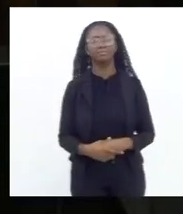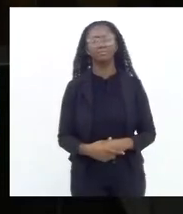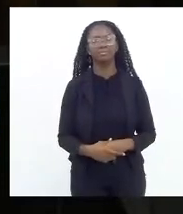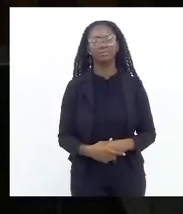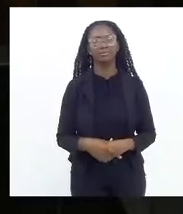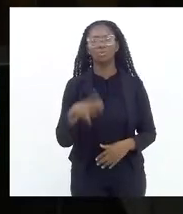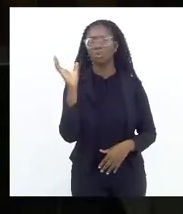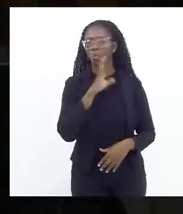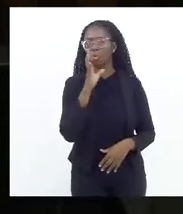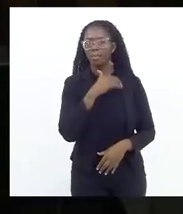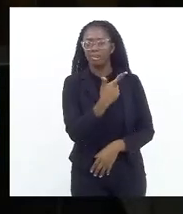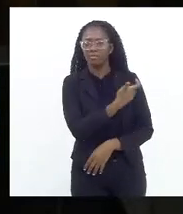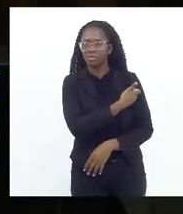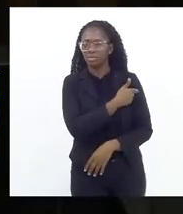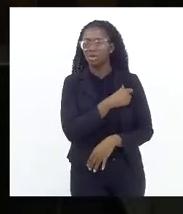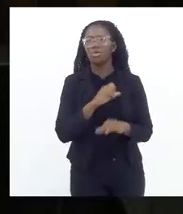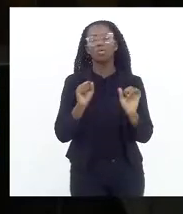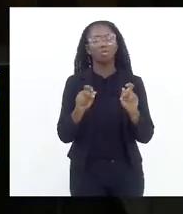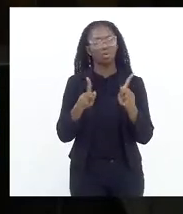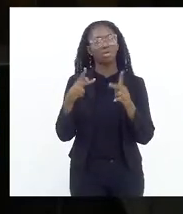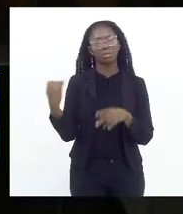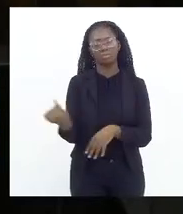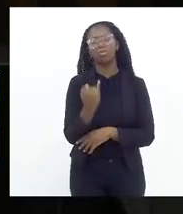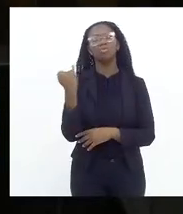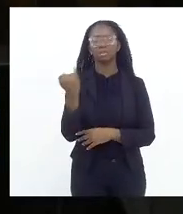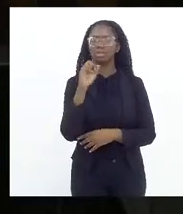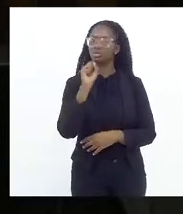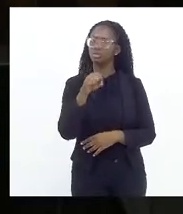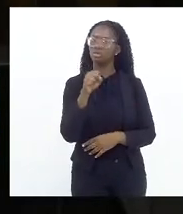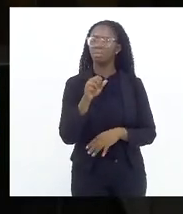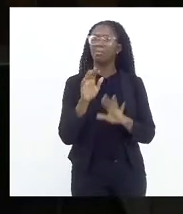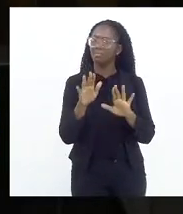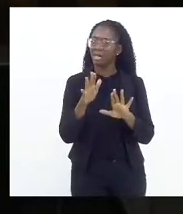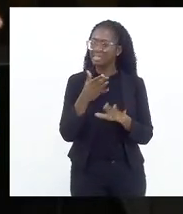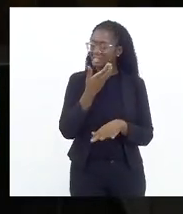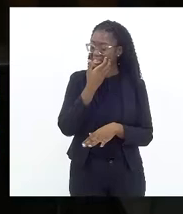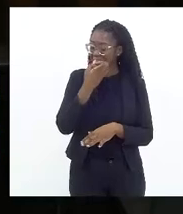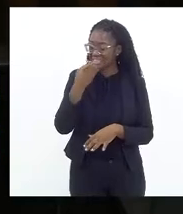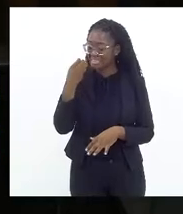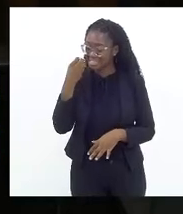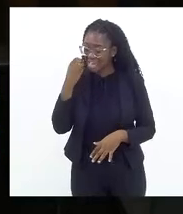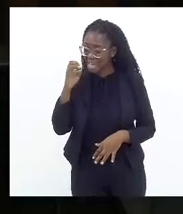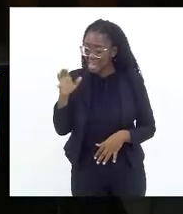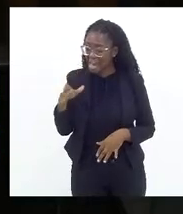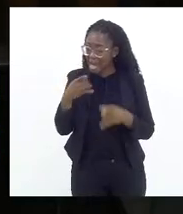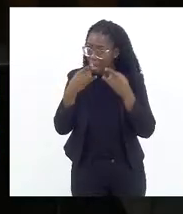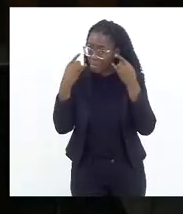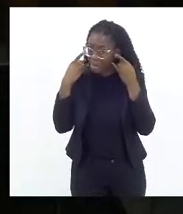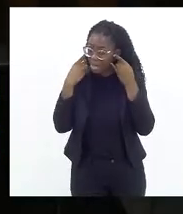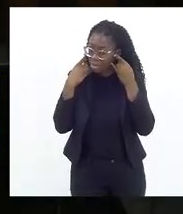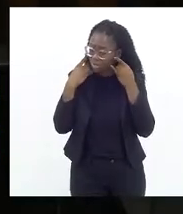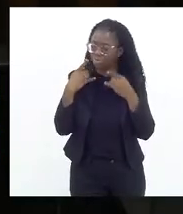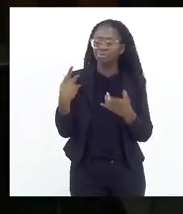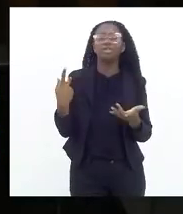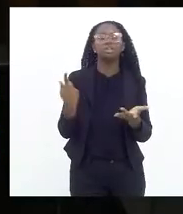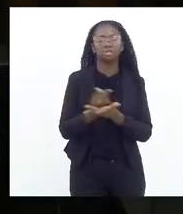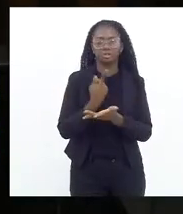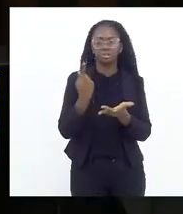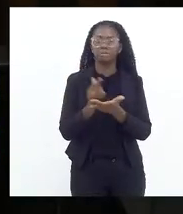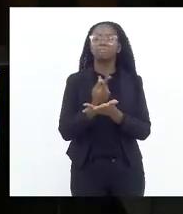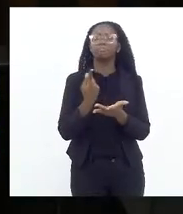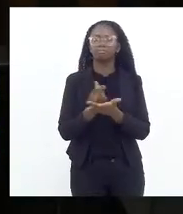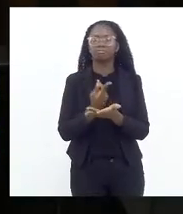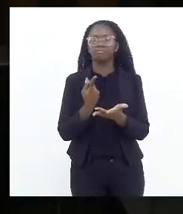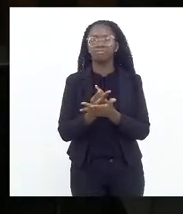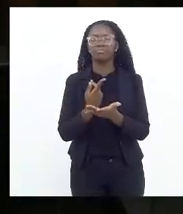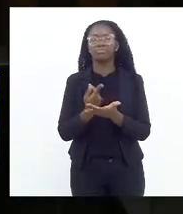para vacinar é muito importante. Agora, correr para tirar máscara é equivocado e